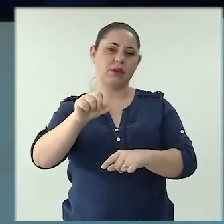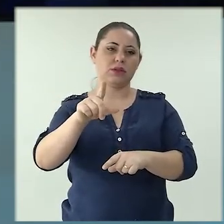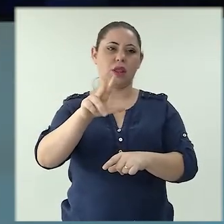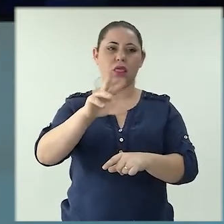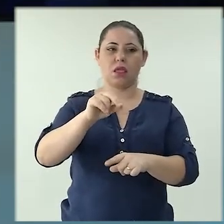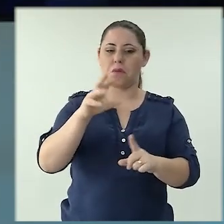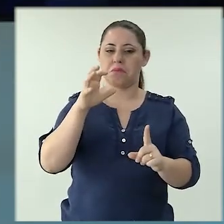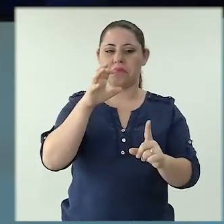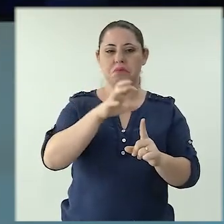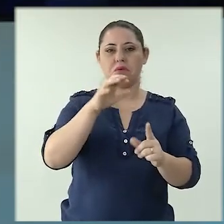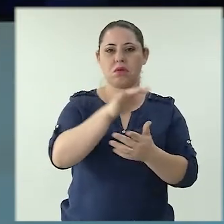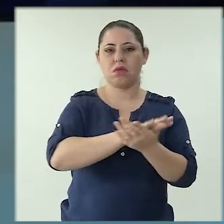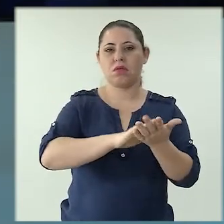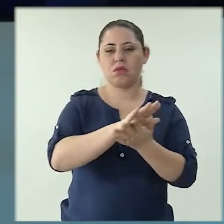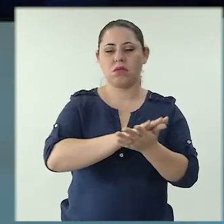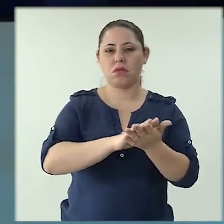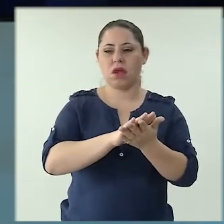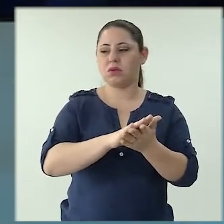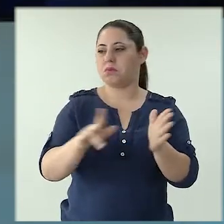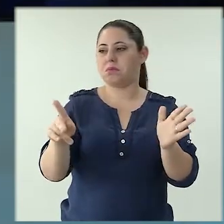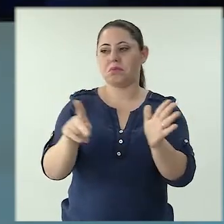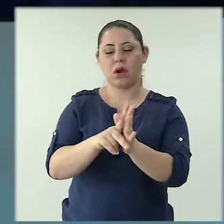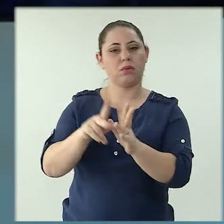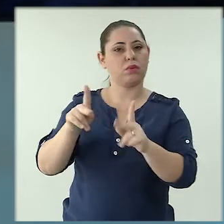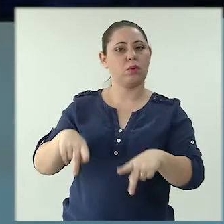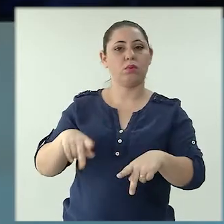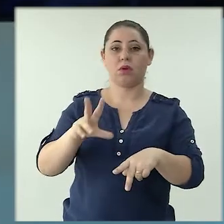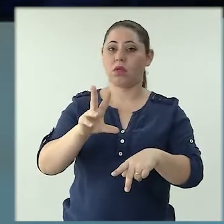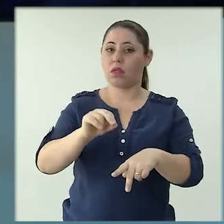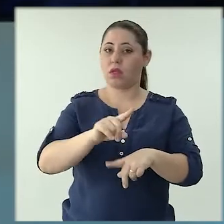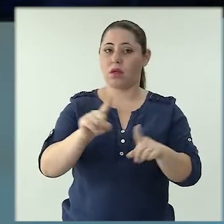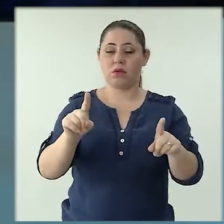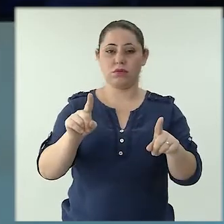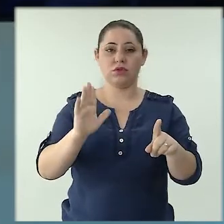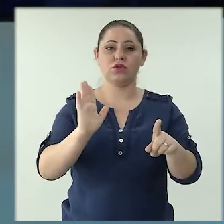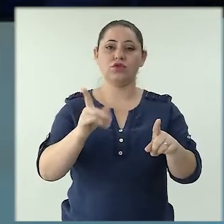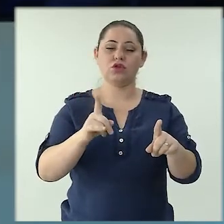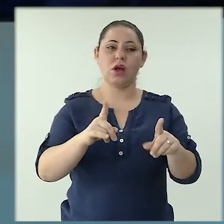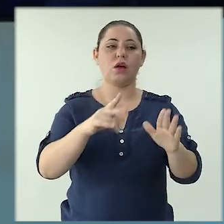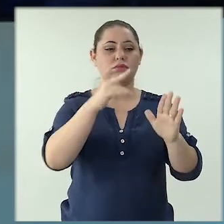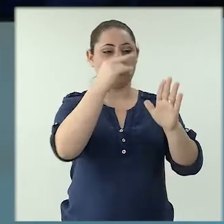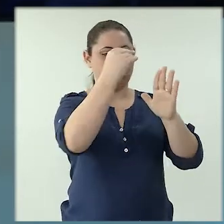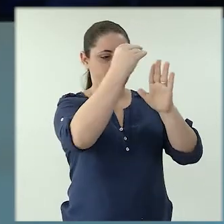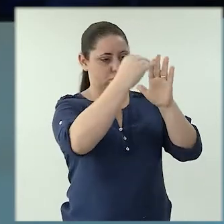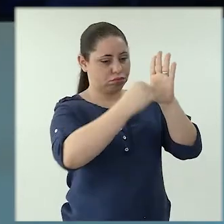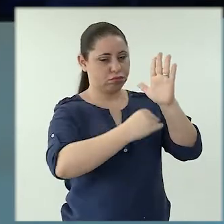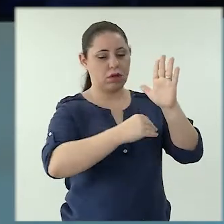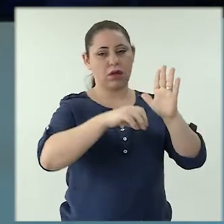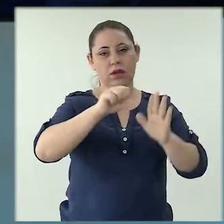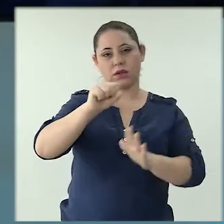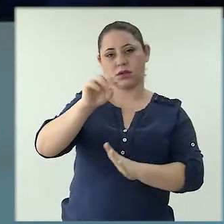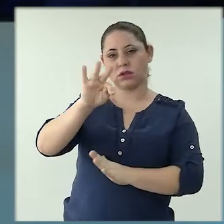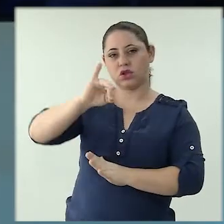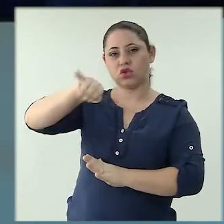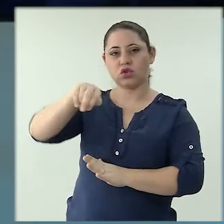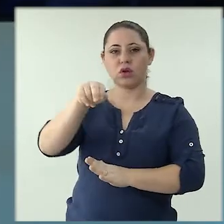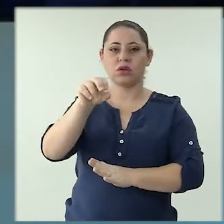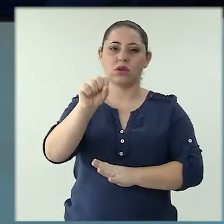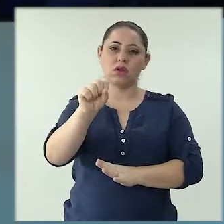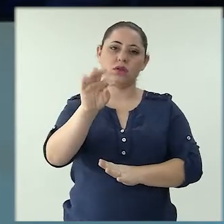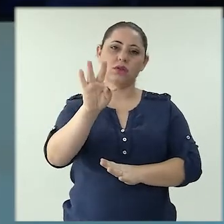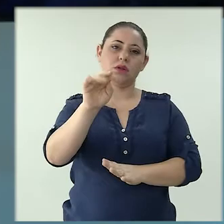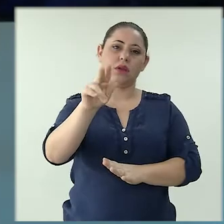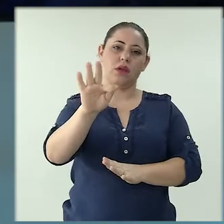que não teriam afetação, que não teria de destinação pública. Mesmo esses já foi consagrado pelo STJ e STF que não podem